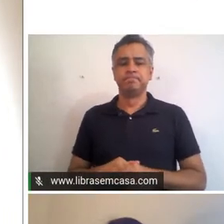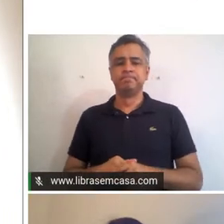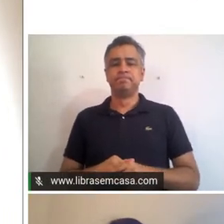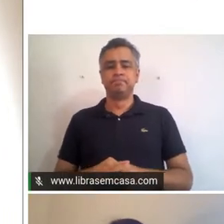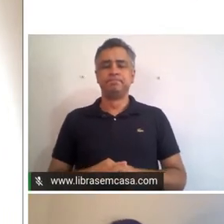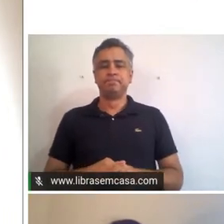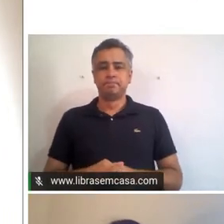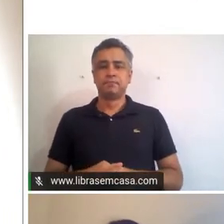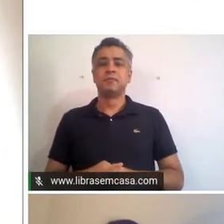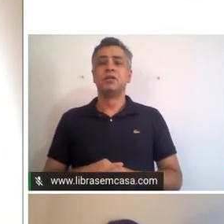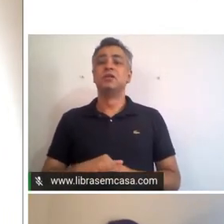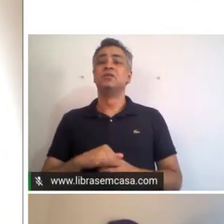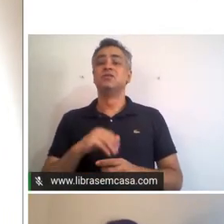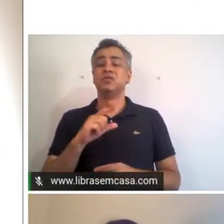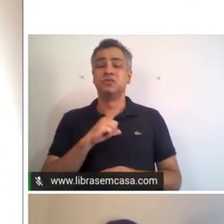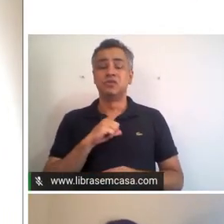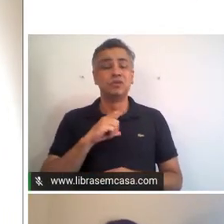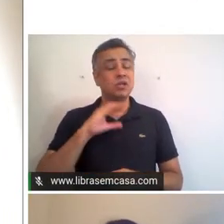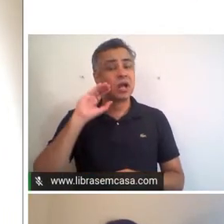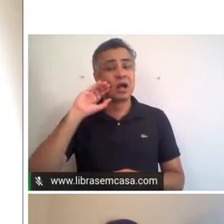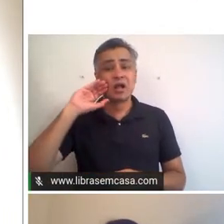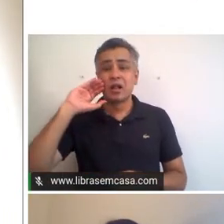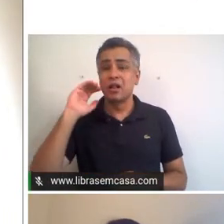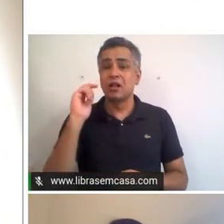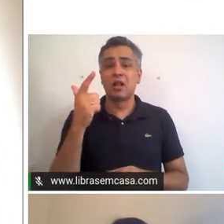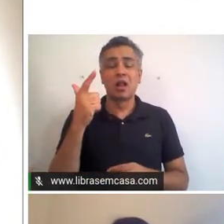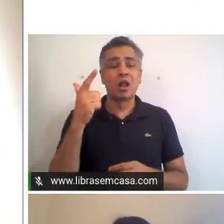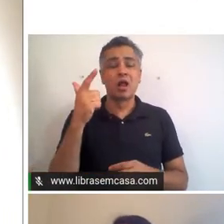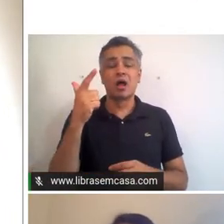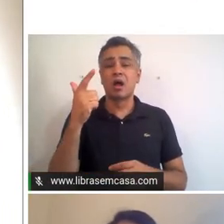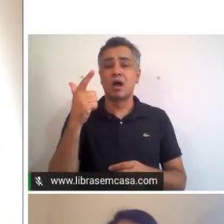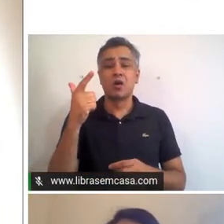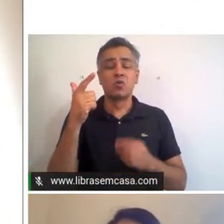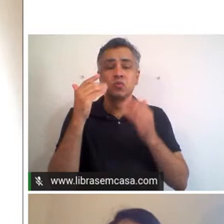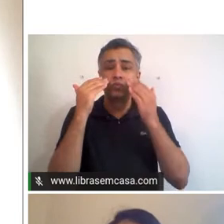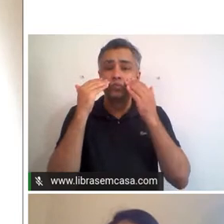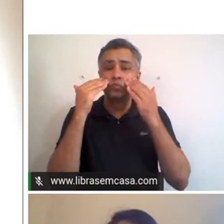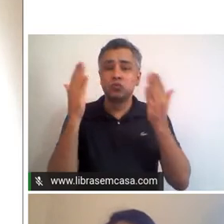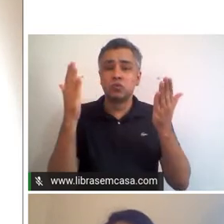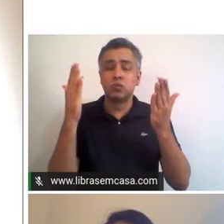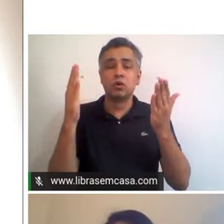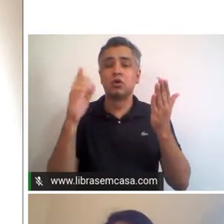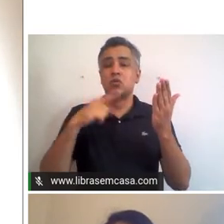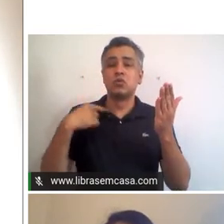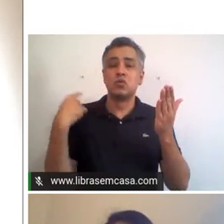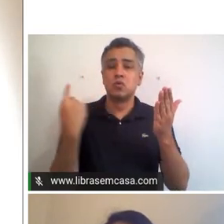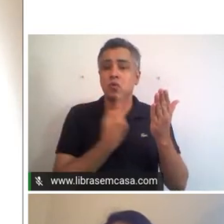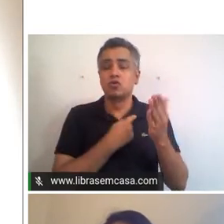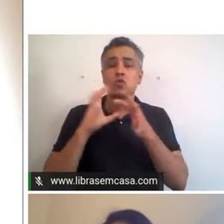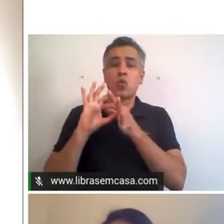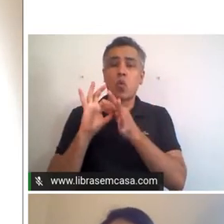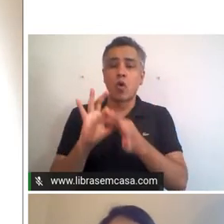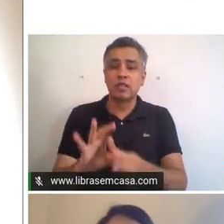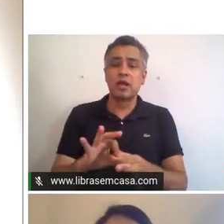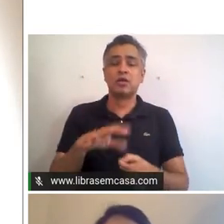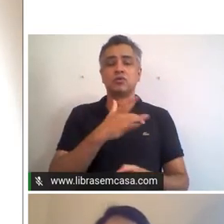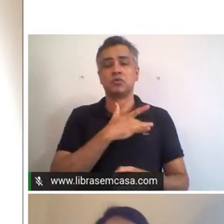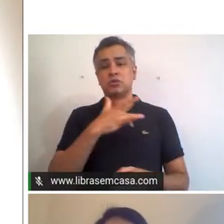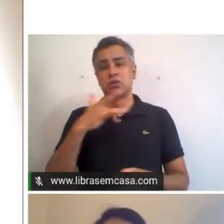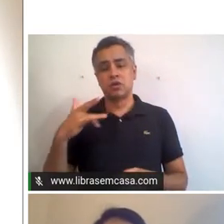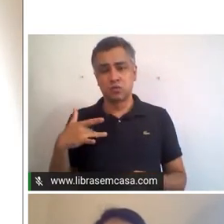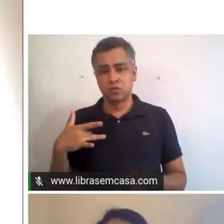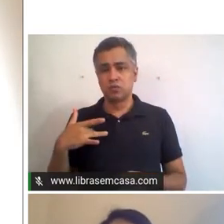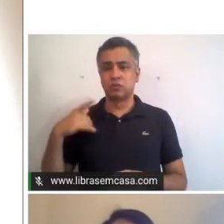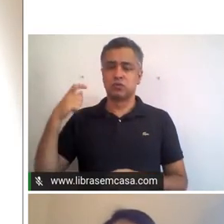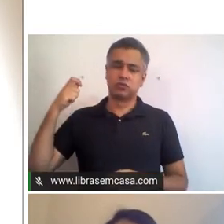à realidade dos nossos... da nossa realidade sanitária, há uma lógica que se impõe